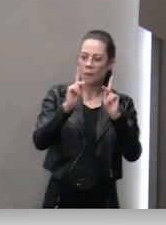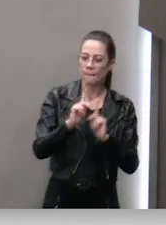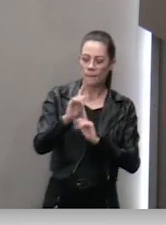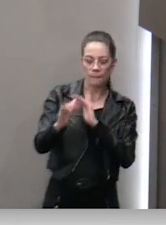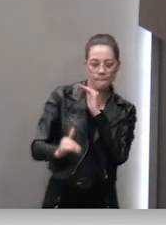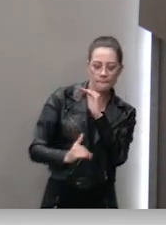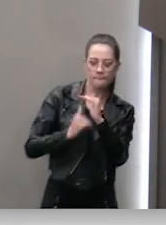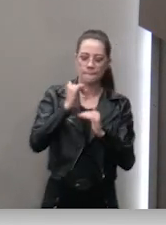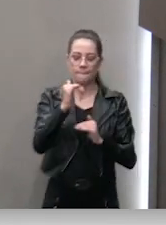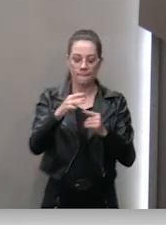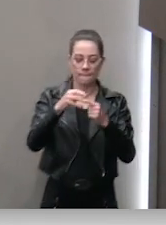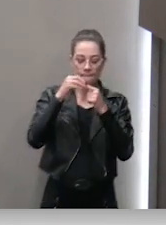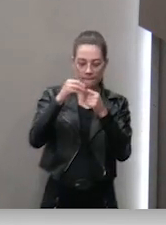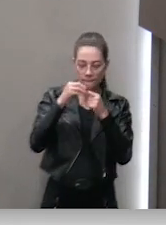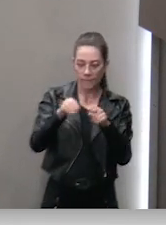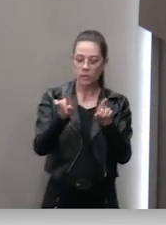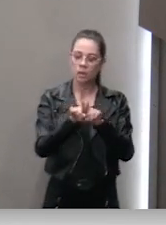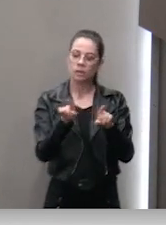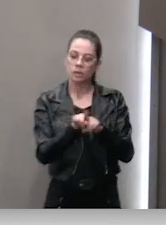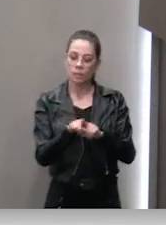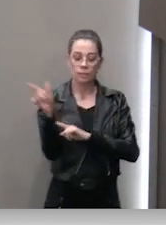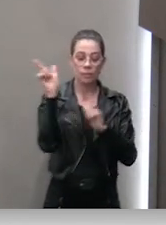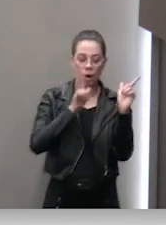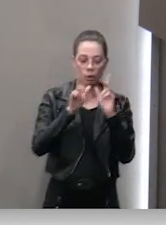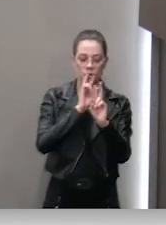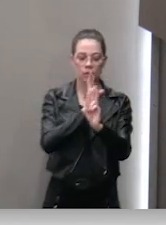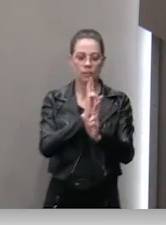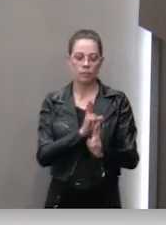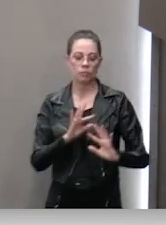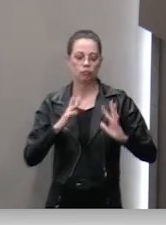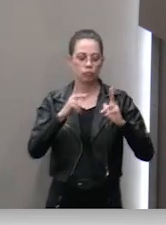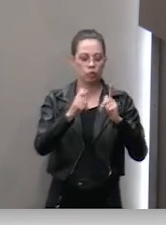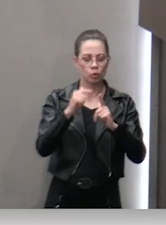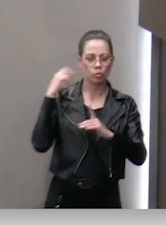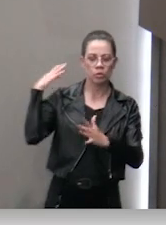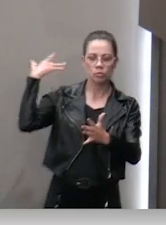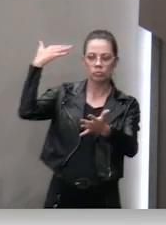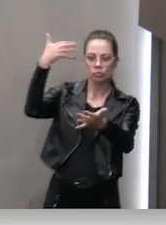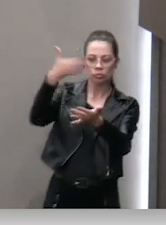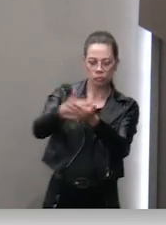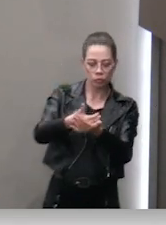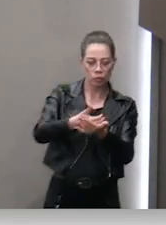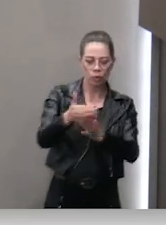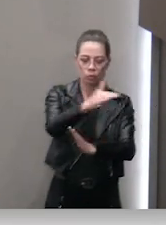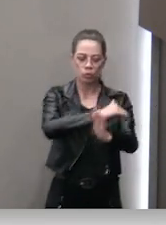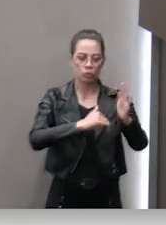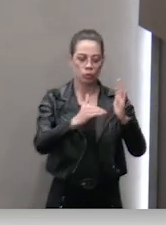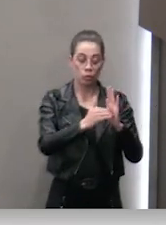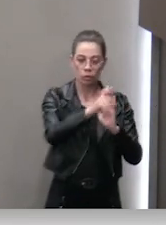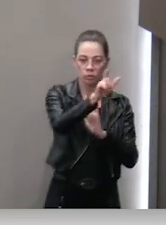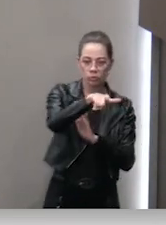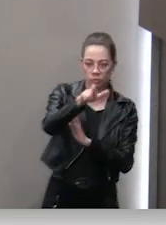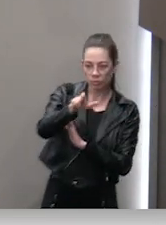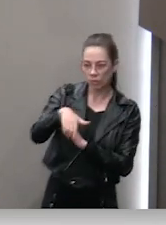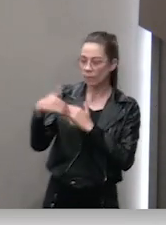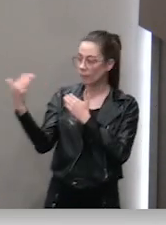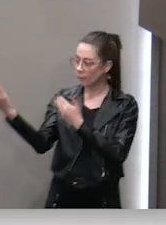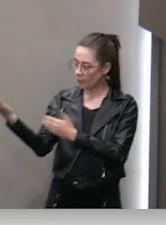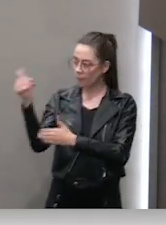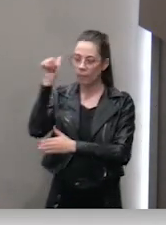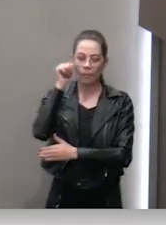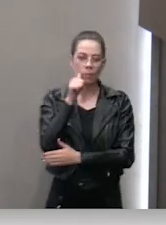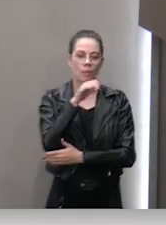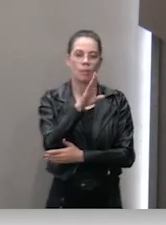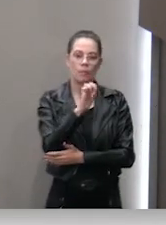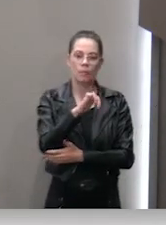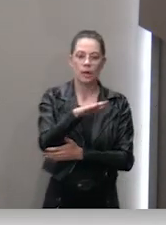mais ideal da Luz para representar toda a história de todas as pessoas do que a Berna nesses 35 anos.